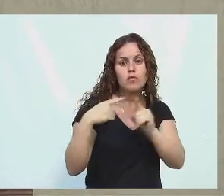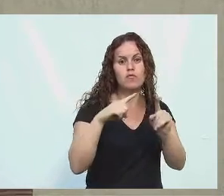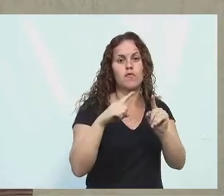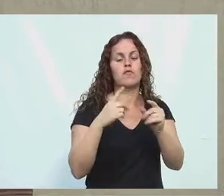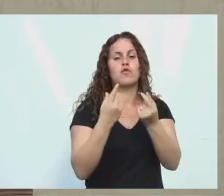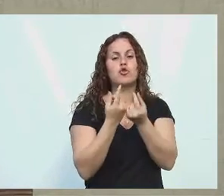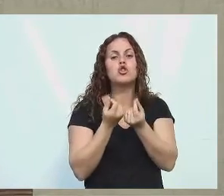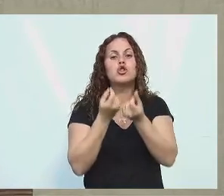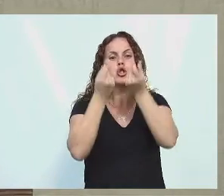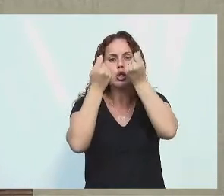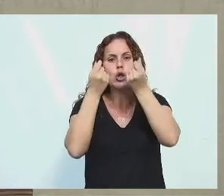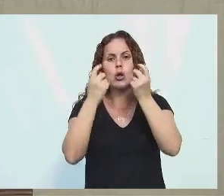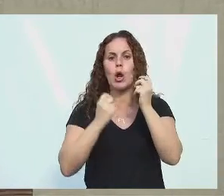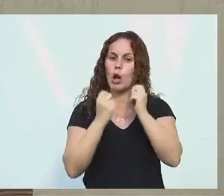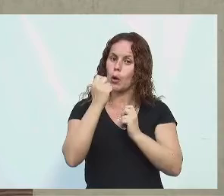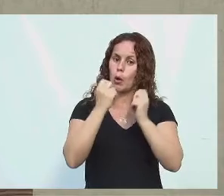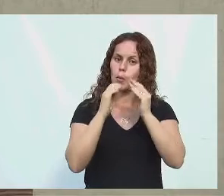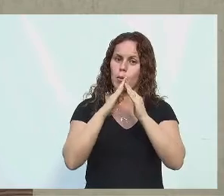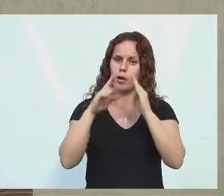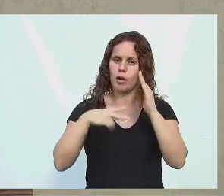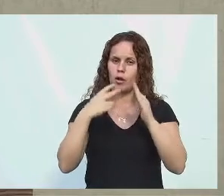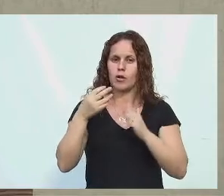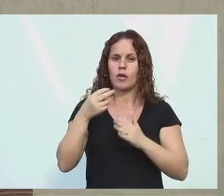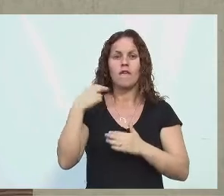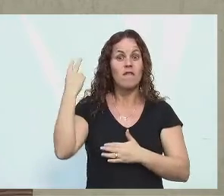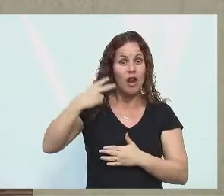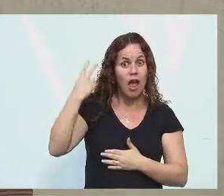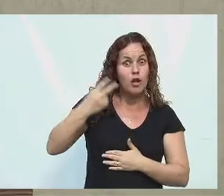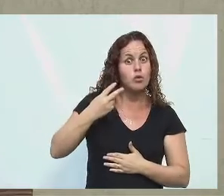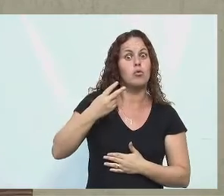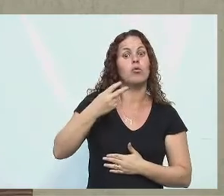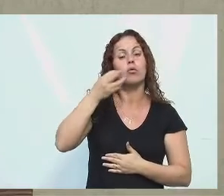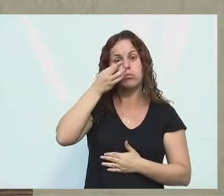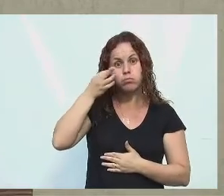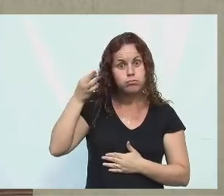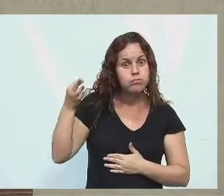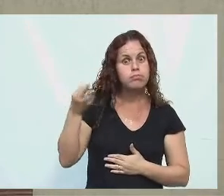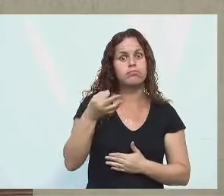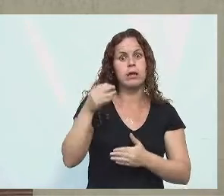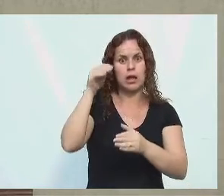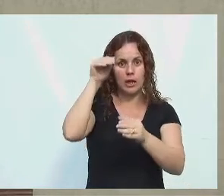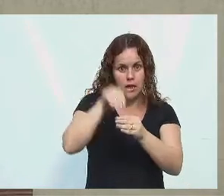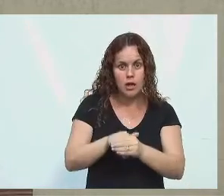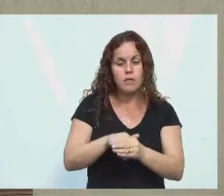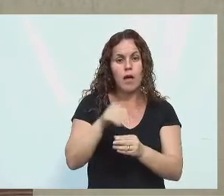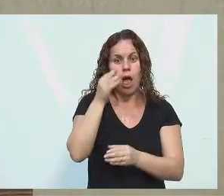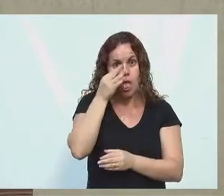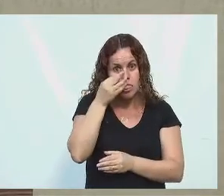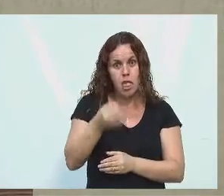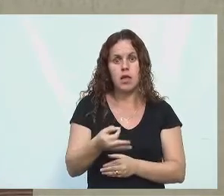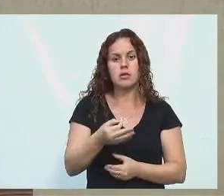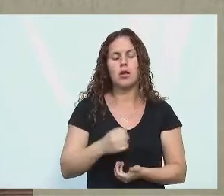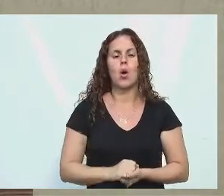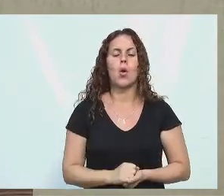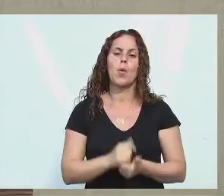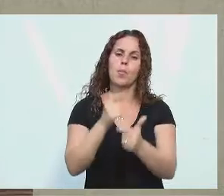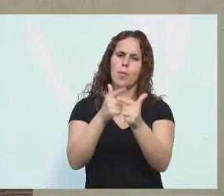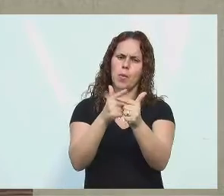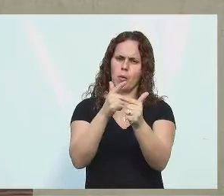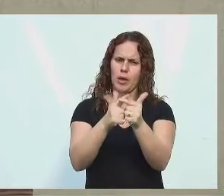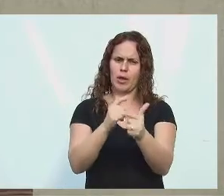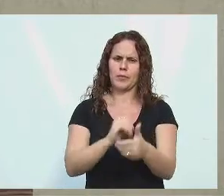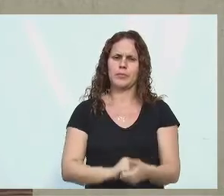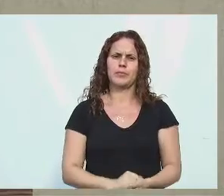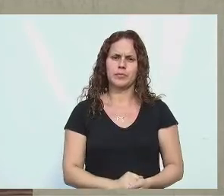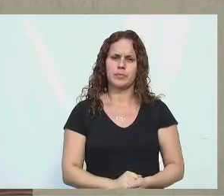dessa casa, e os seus vereadores fiquem atentos a isso, seus vereadores eleitos fiquem atentos a isso, com relação ao